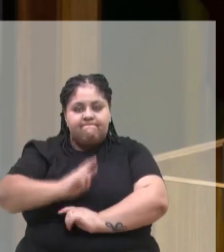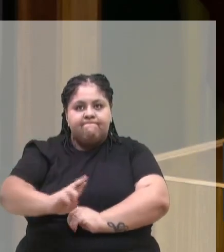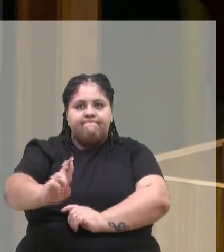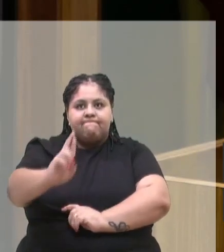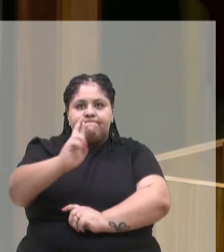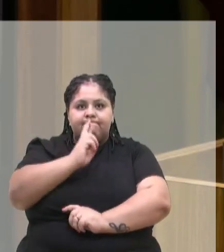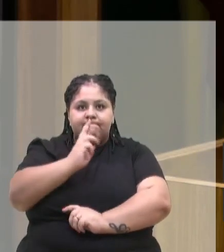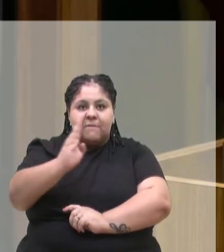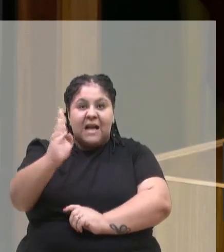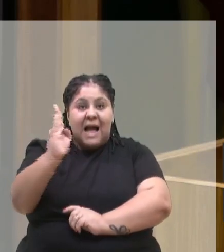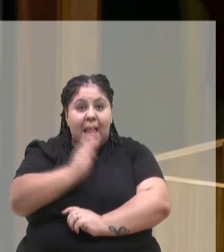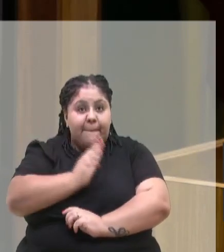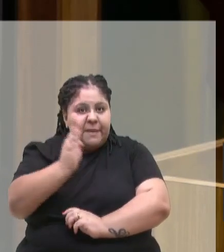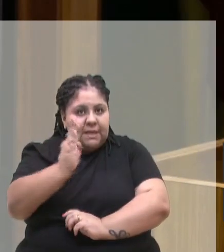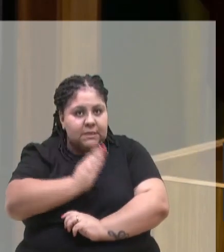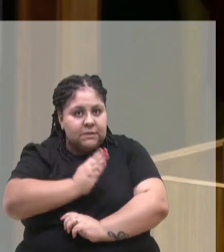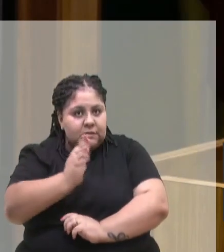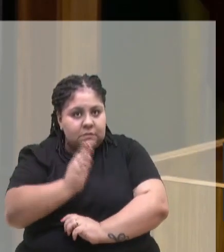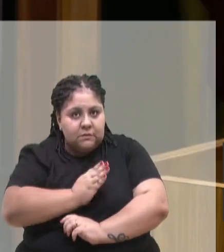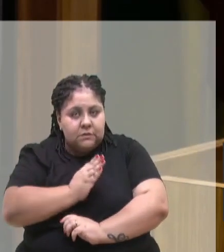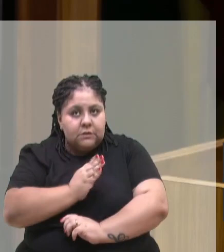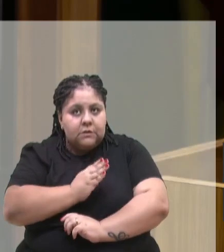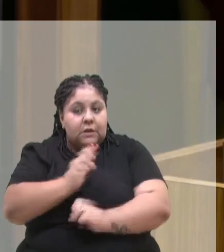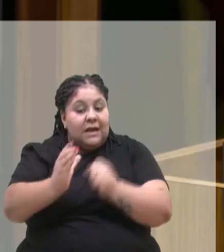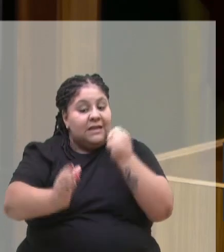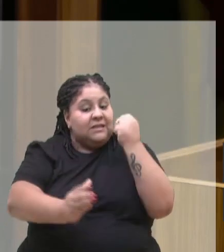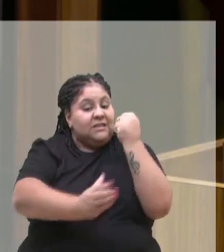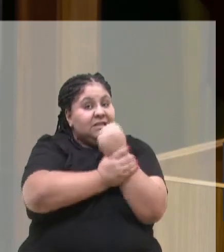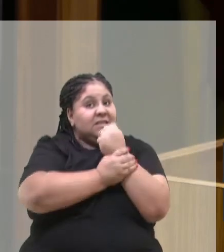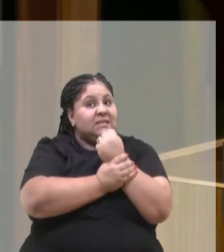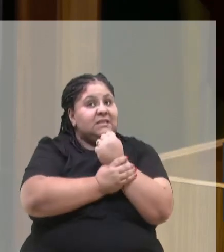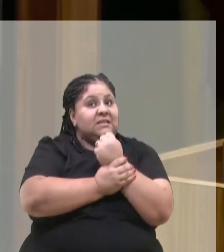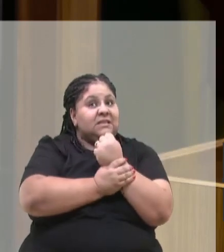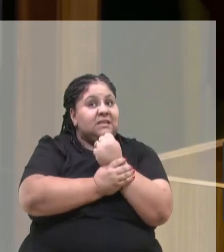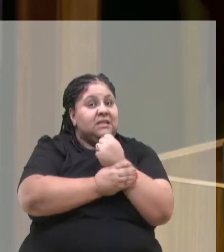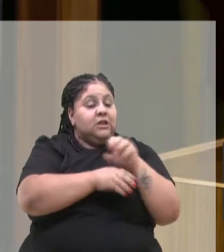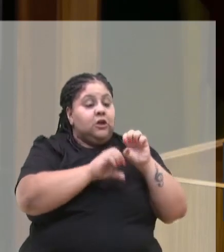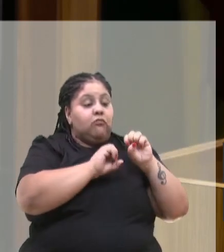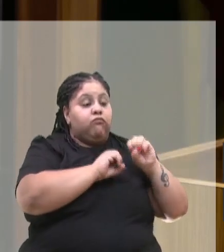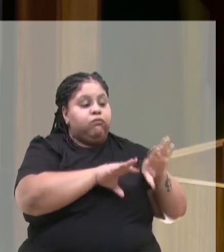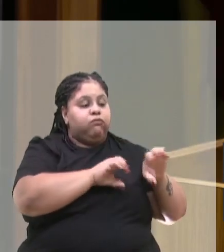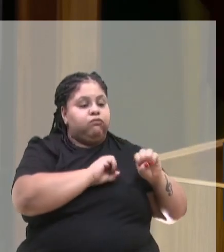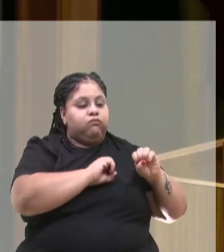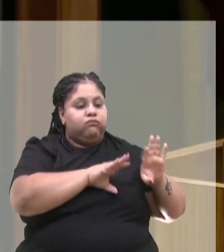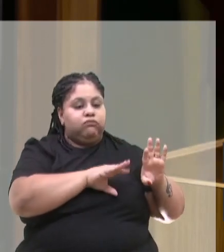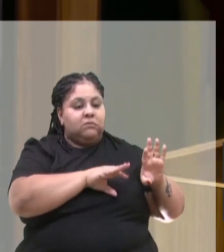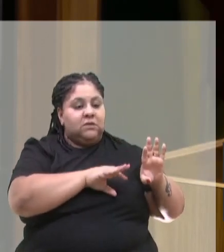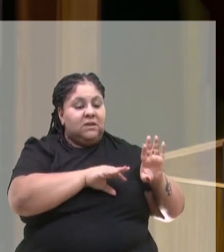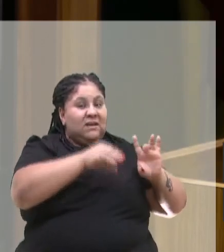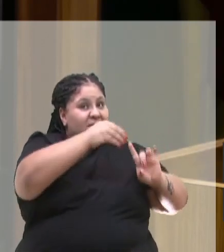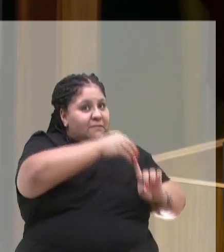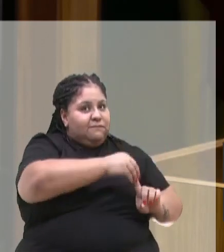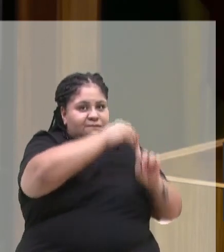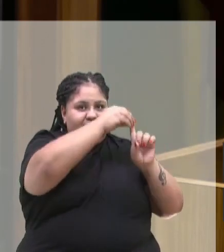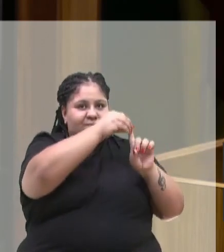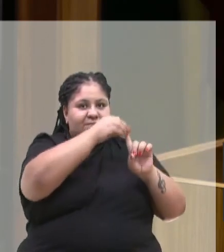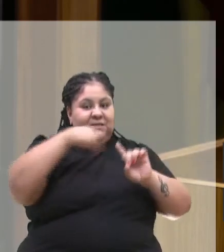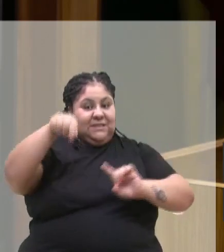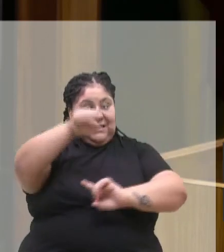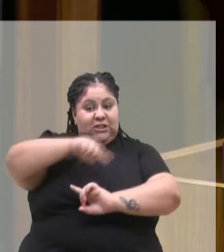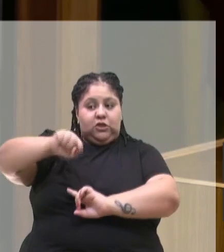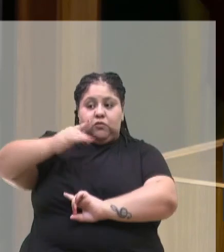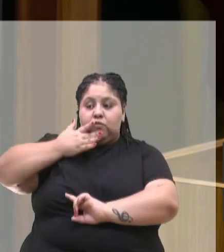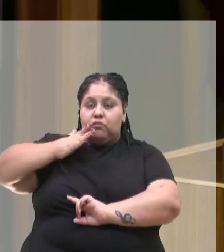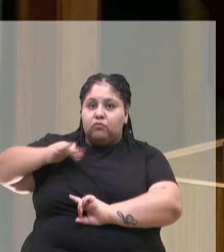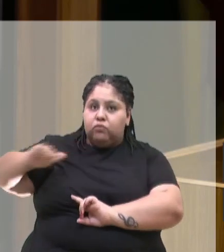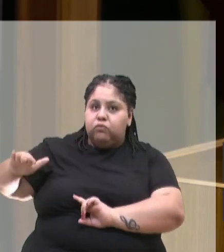respostas urgentes. A segurança, a garantia, a educação é um direito primaz das nossas crianças,